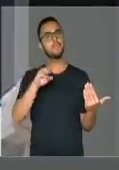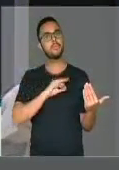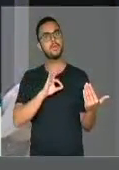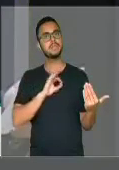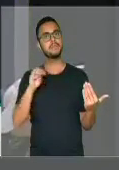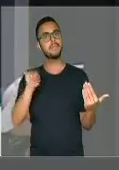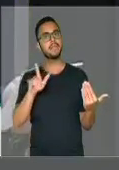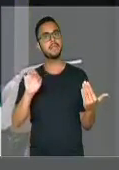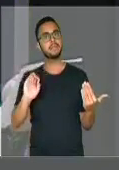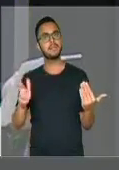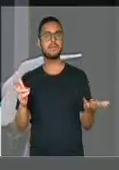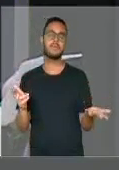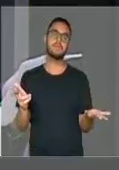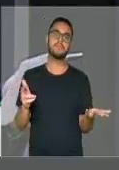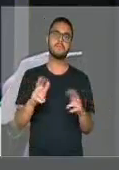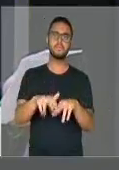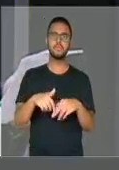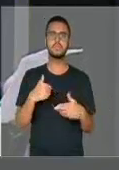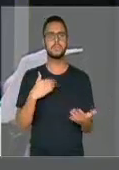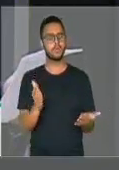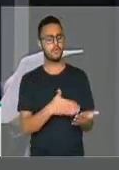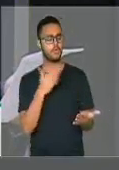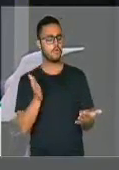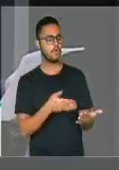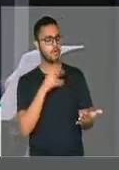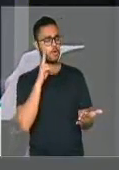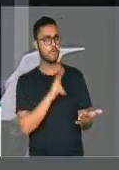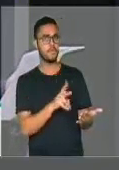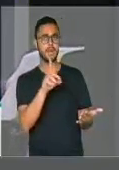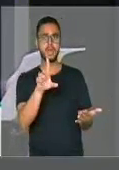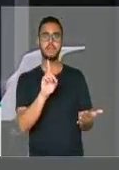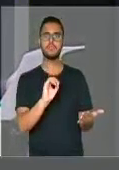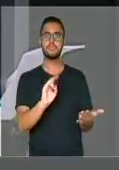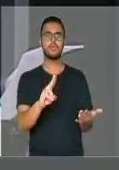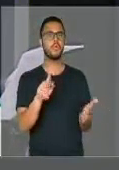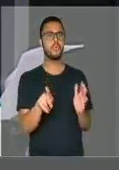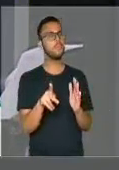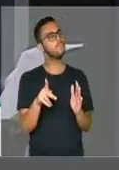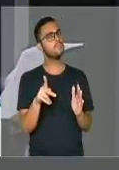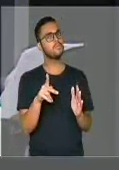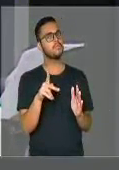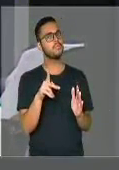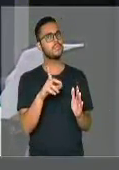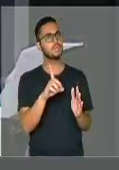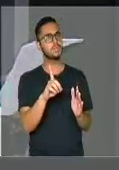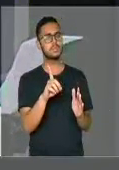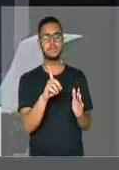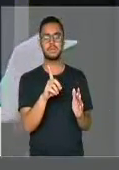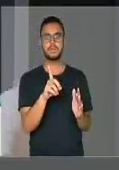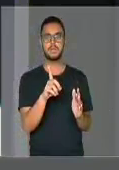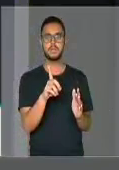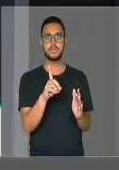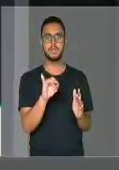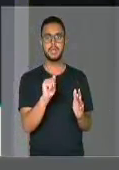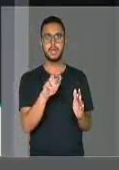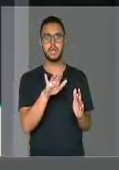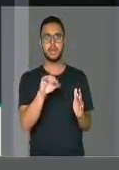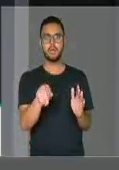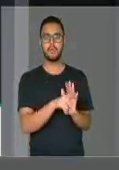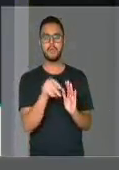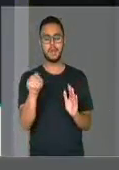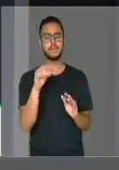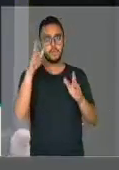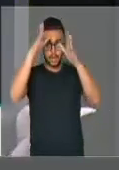do estado do Acre, eu vi o processo número 1099, 23 de